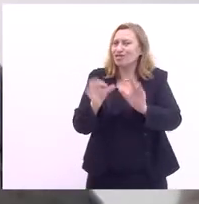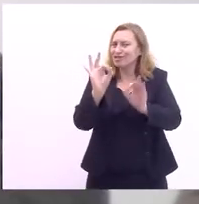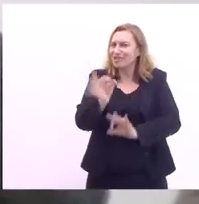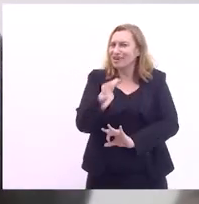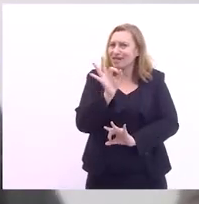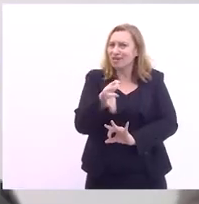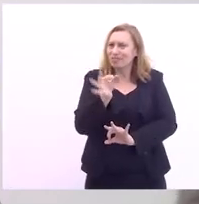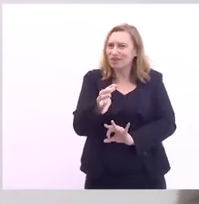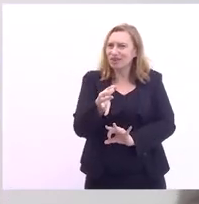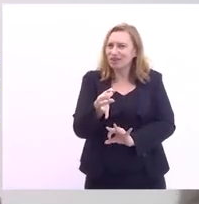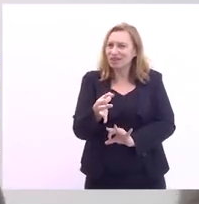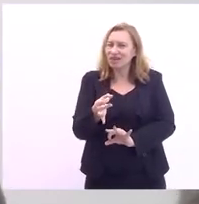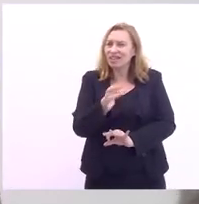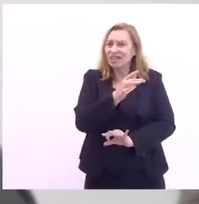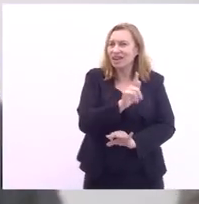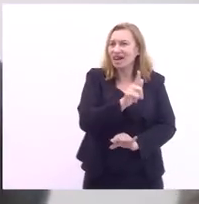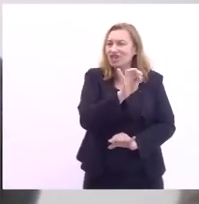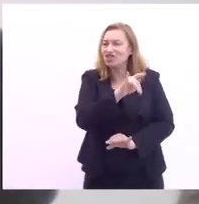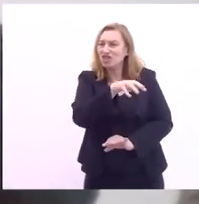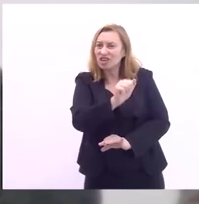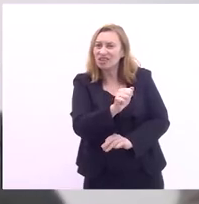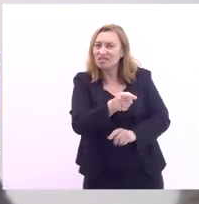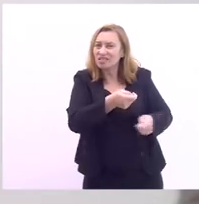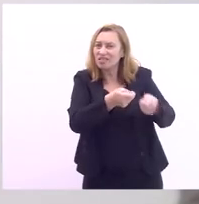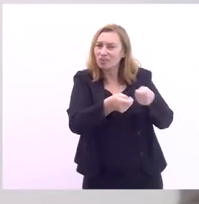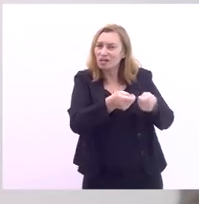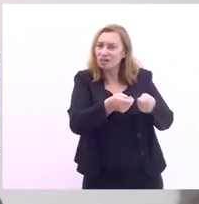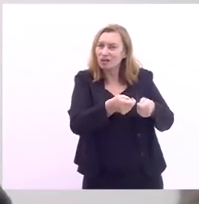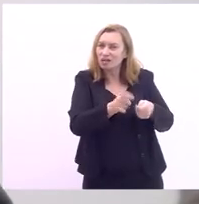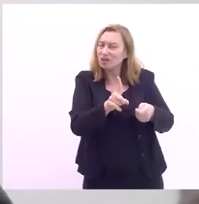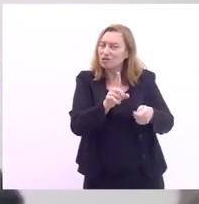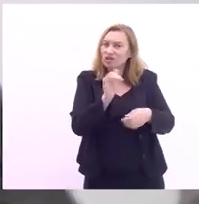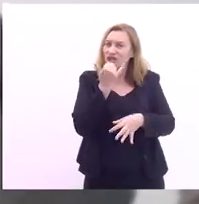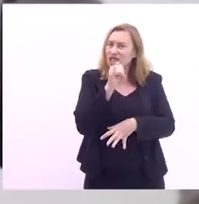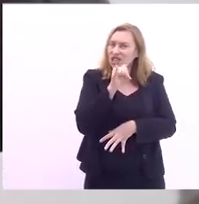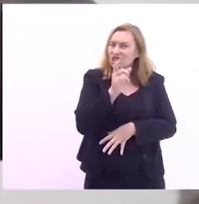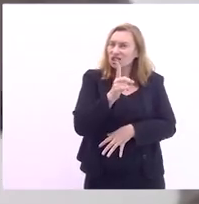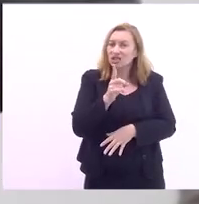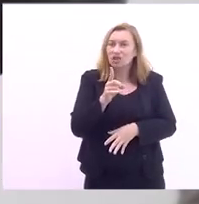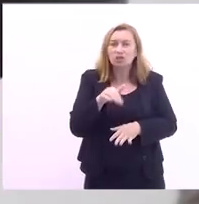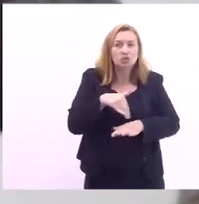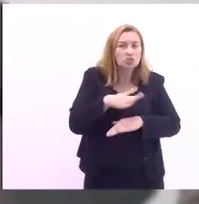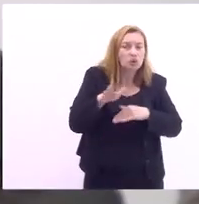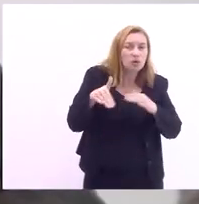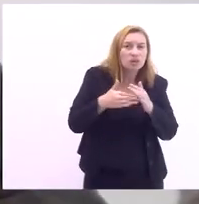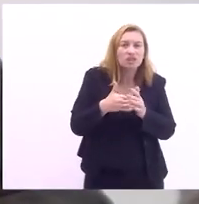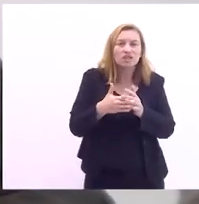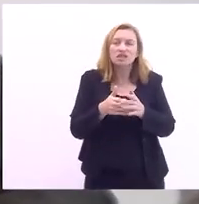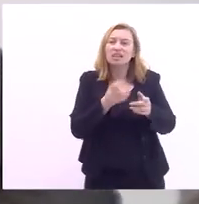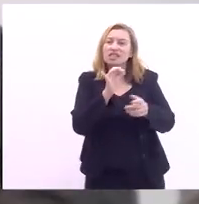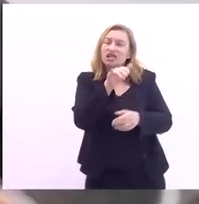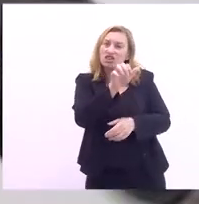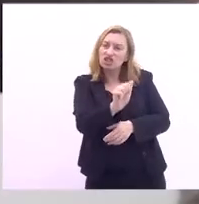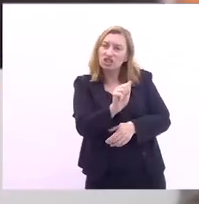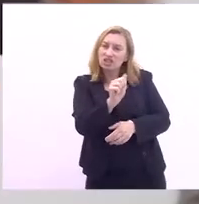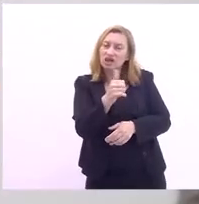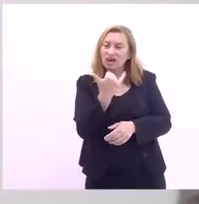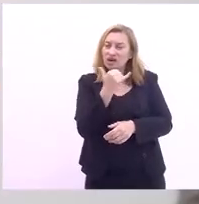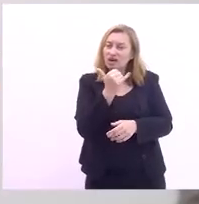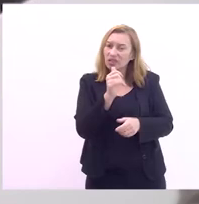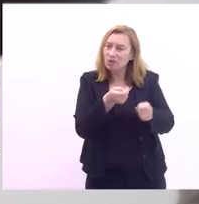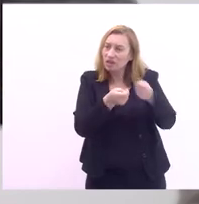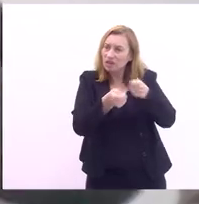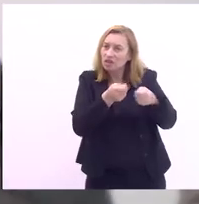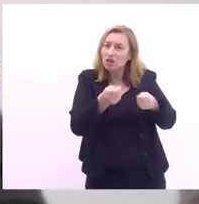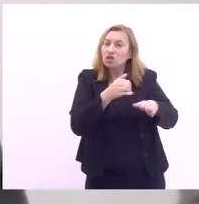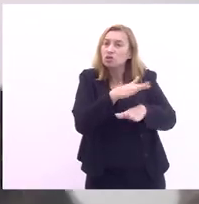as agências reguladoras, não apenas a de energia elétrica, as agências reguladoras no Brasil, em relação a